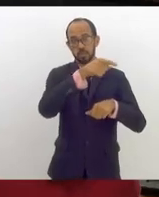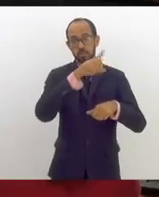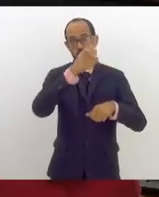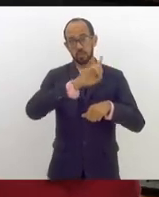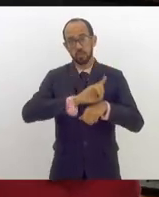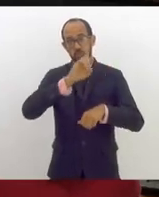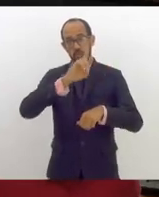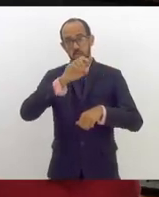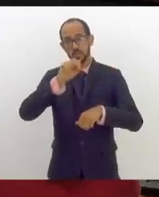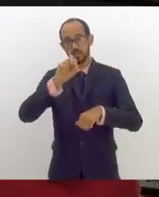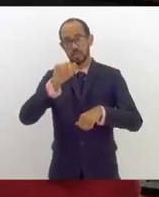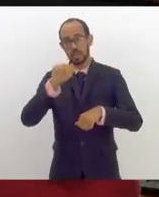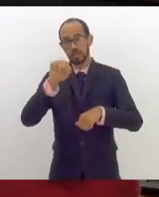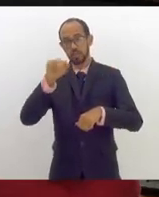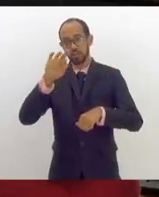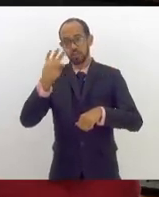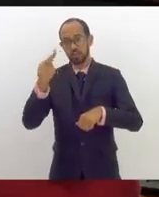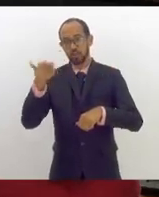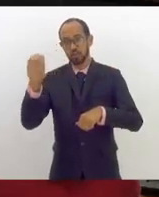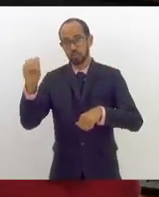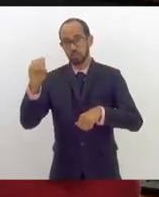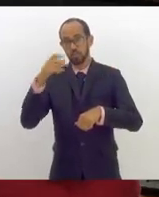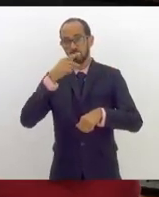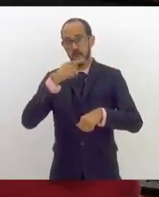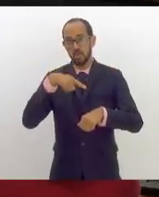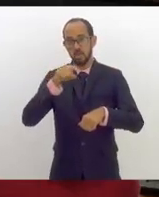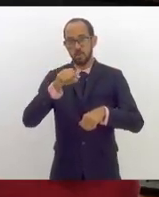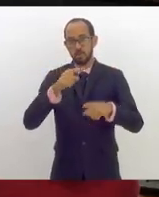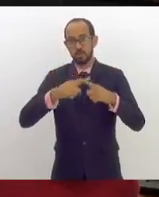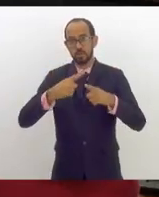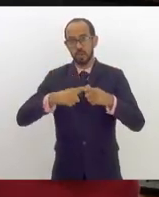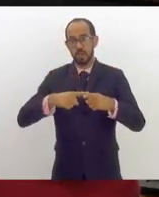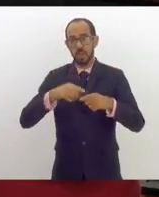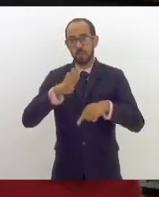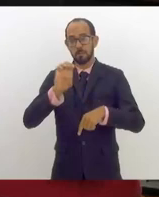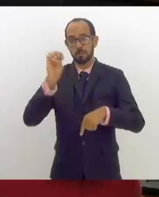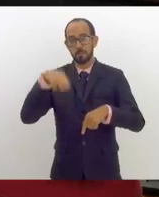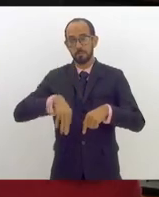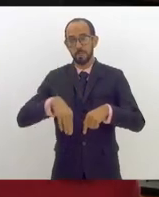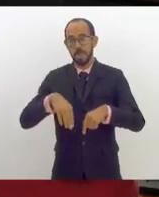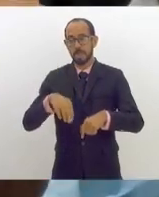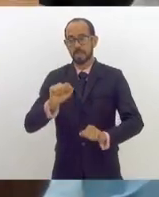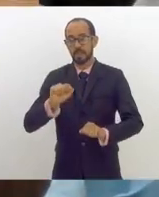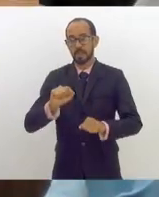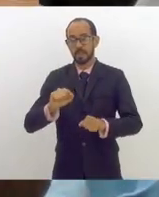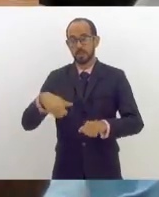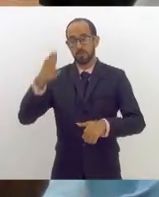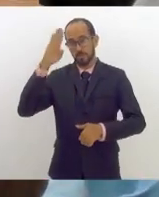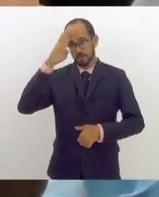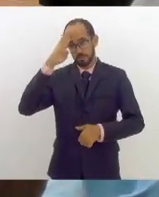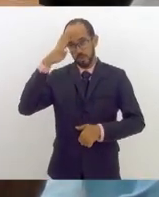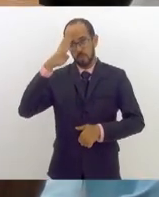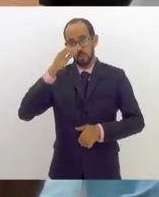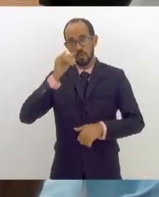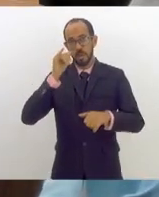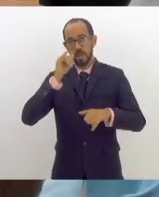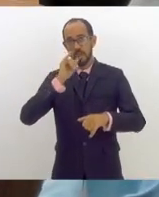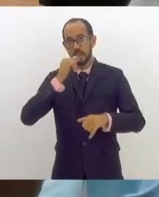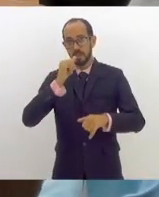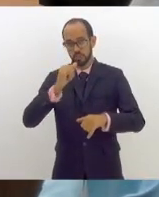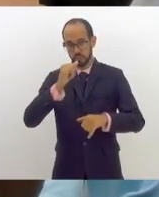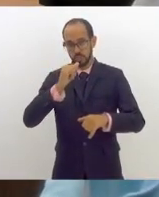ele considera bem essenciais energia comunicações